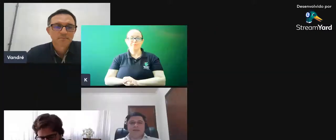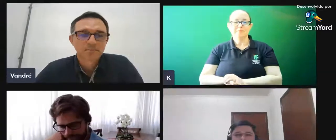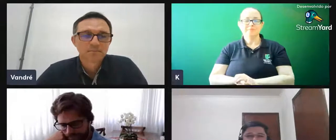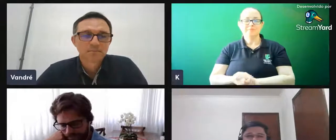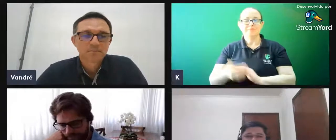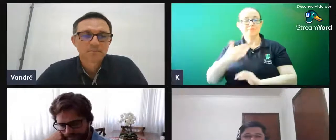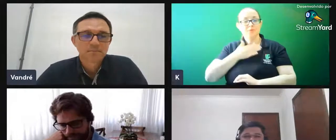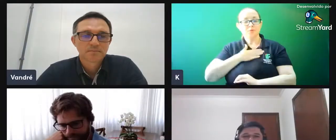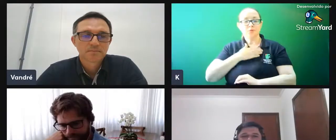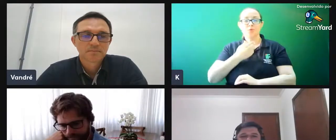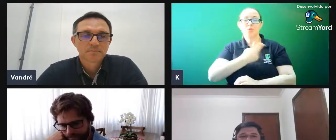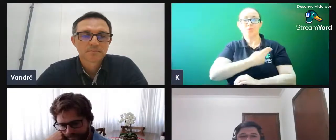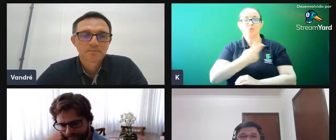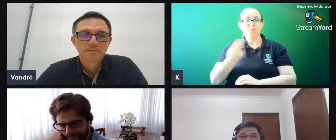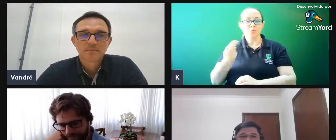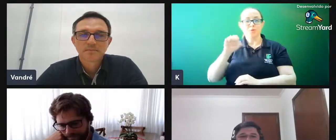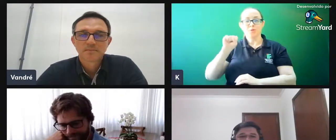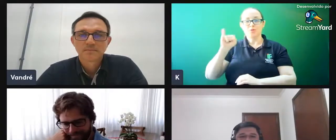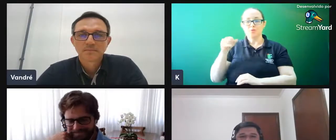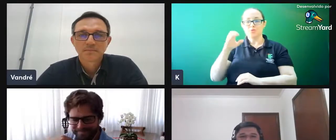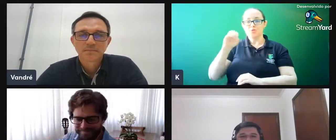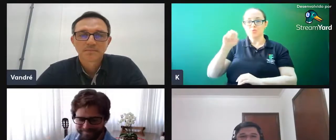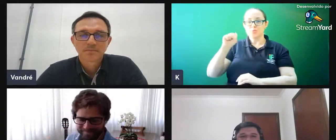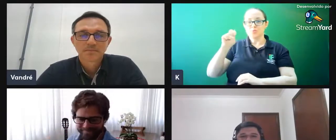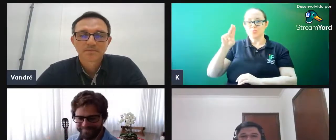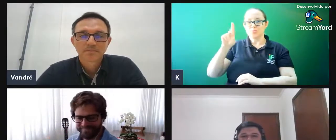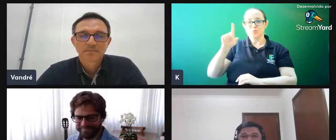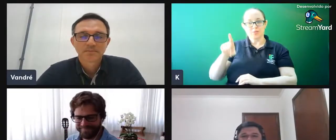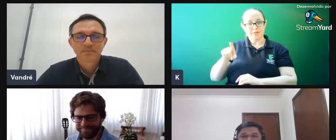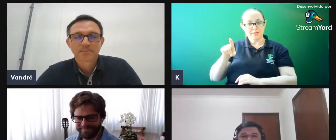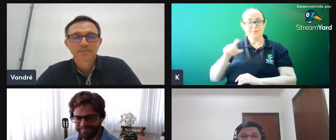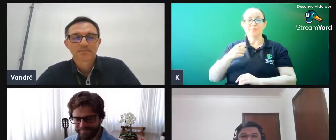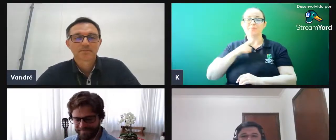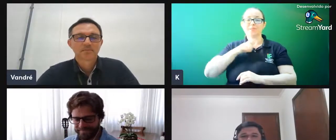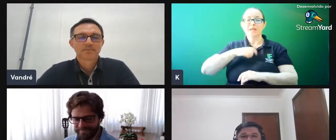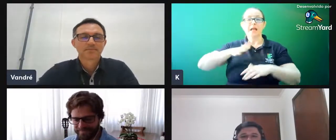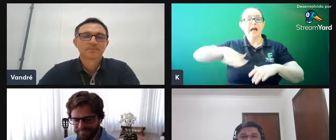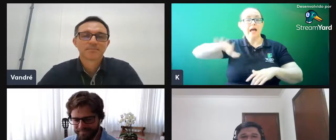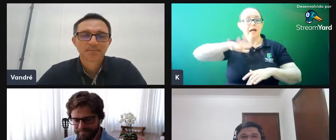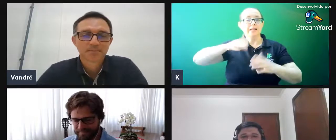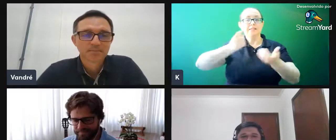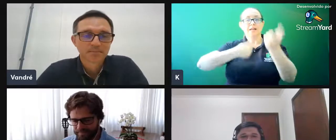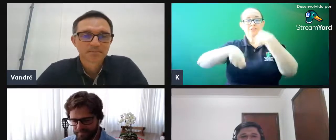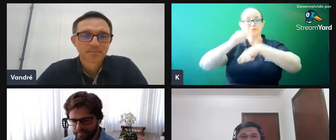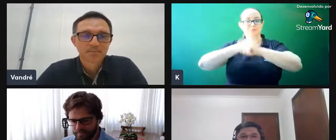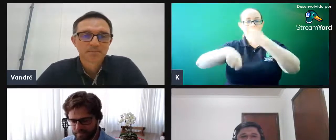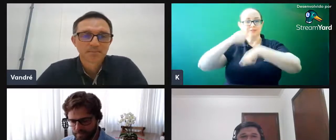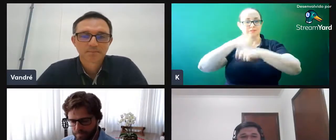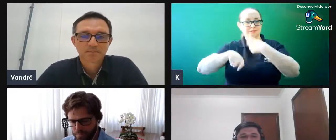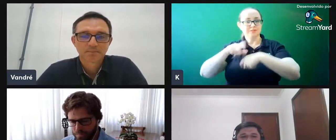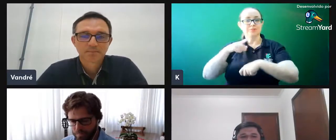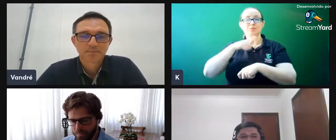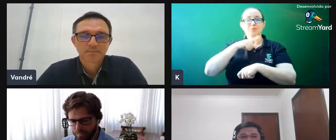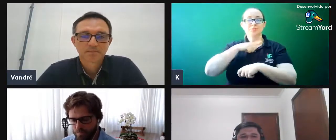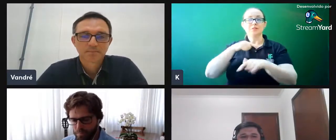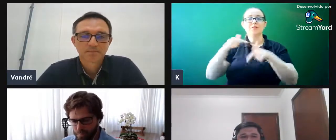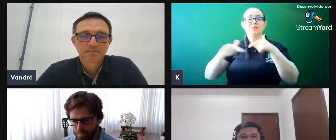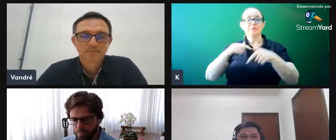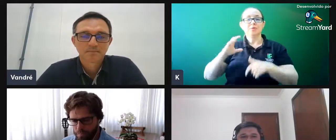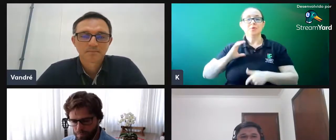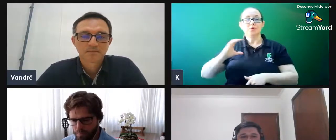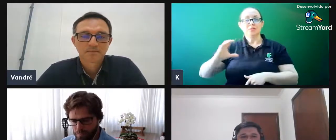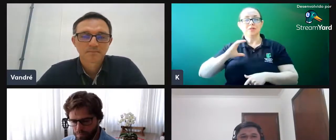Meu nome, então, é José Vogel, sou professor da área de administração, atuo como coordenador de